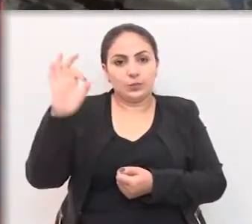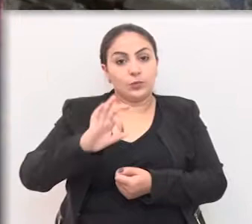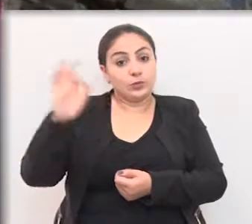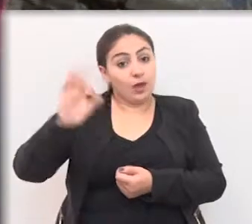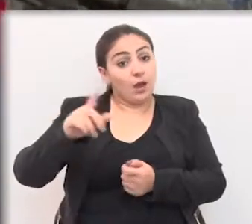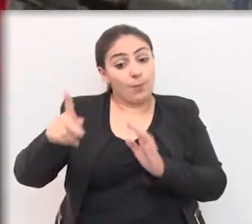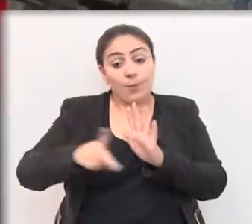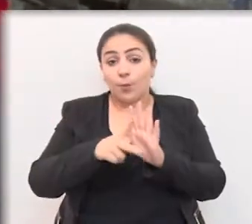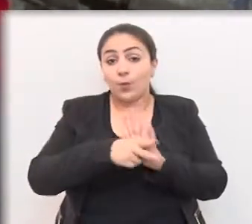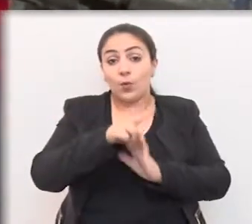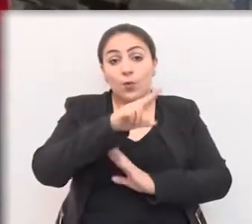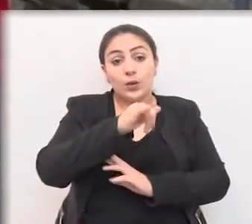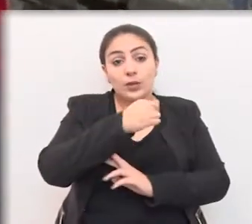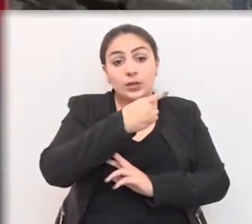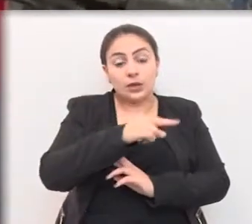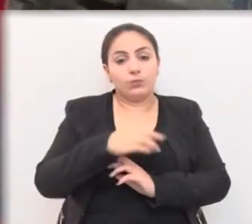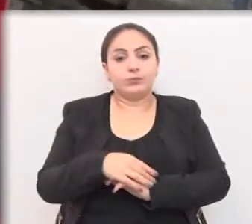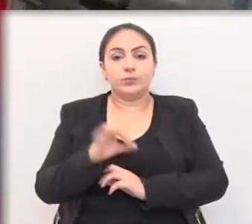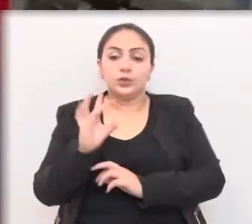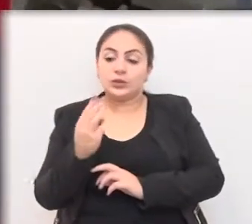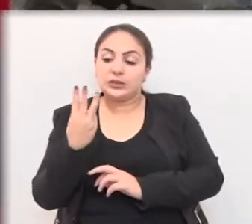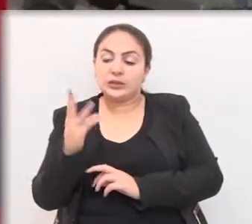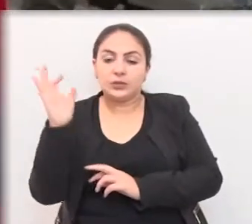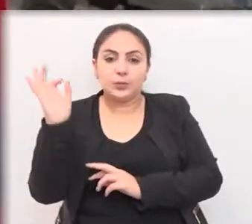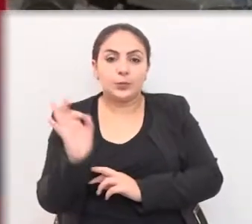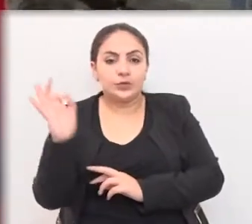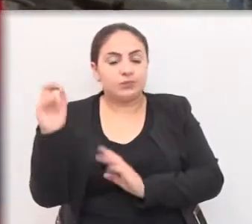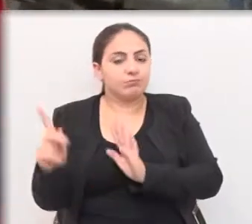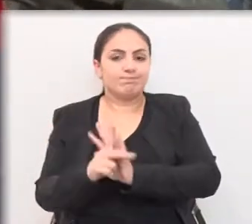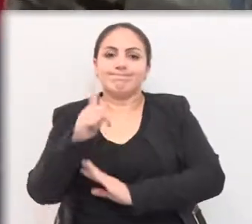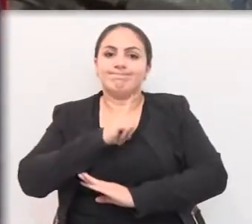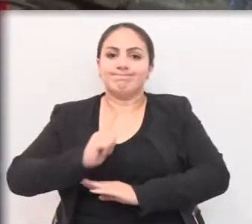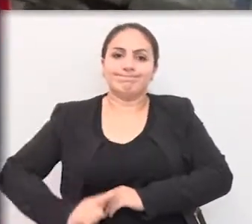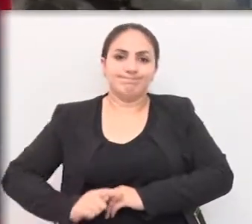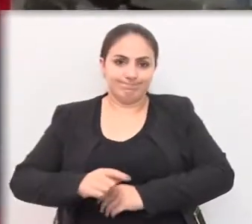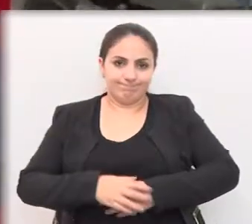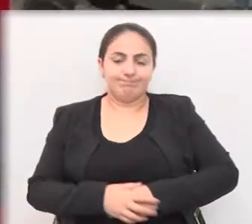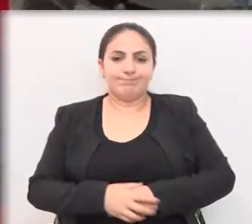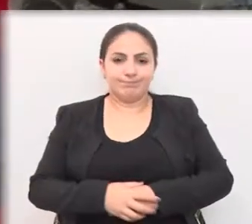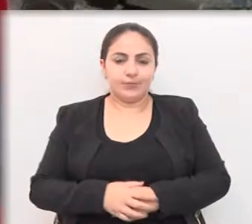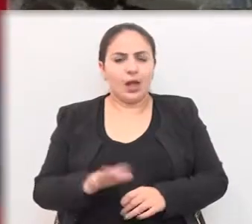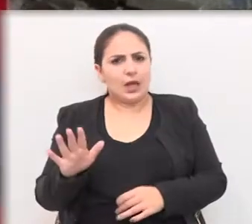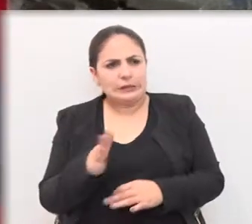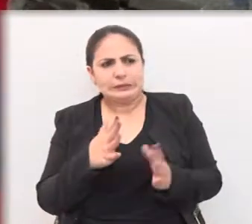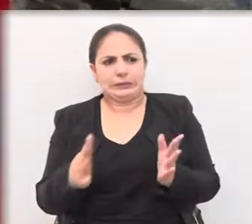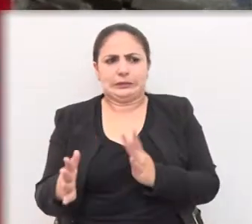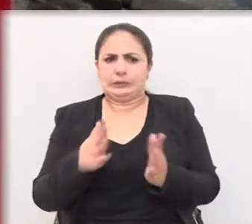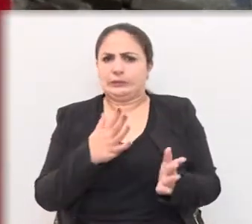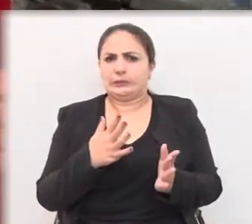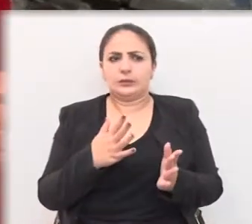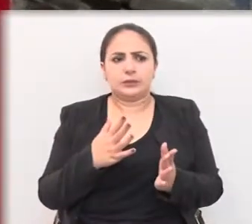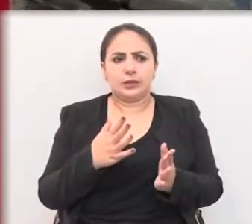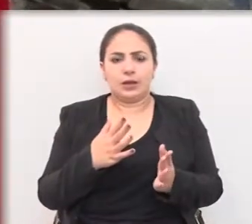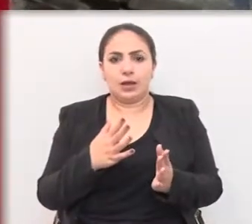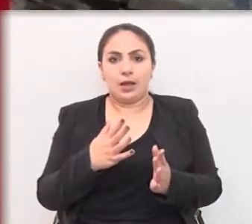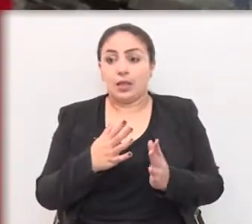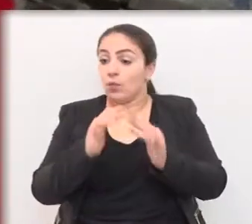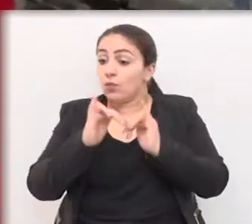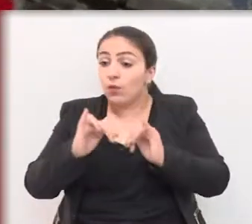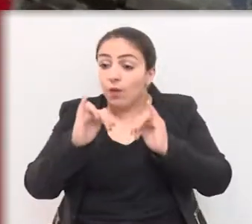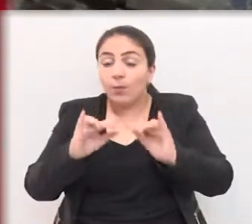97% são da União e 3% são do Estado. Às vezes isso não passa